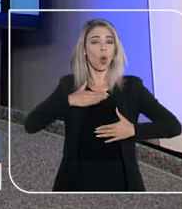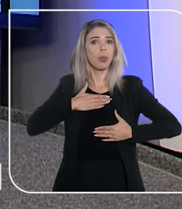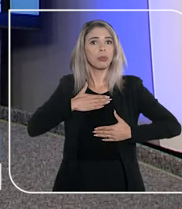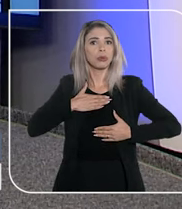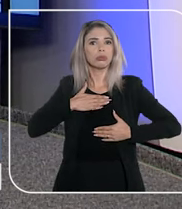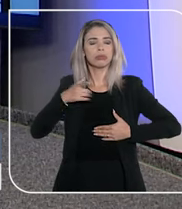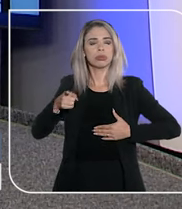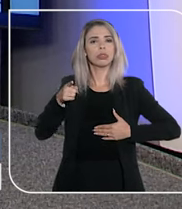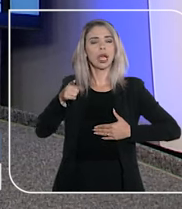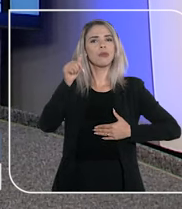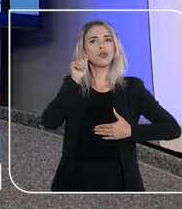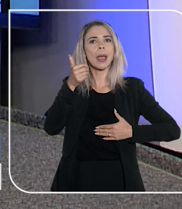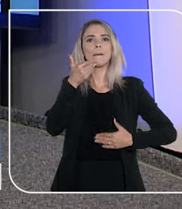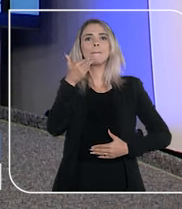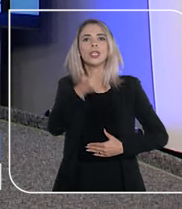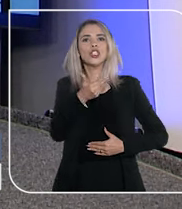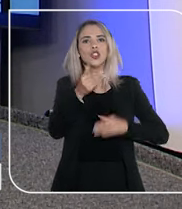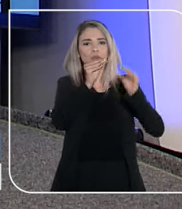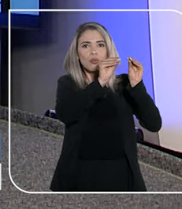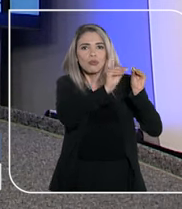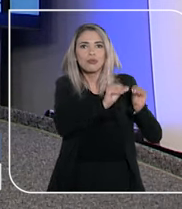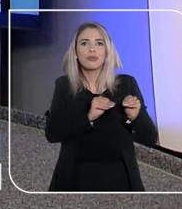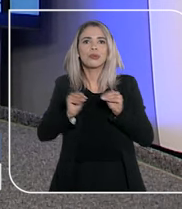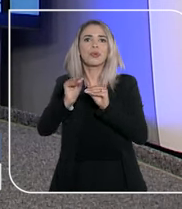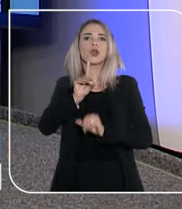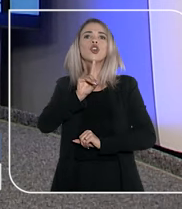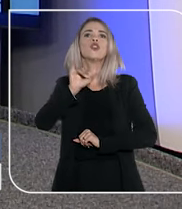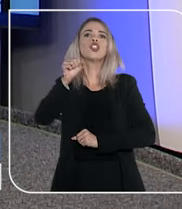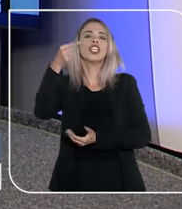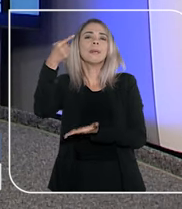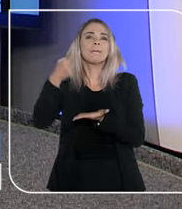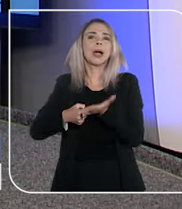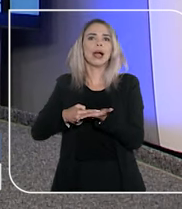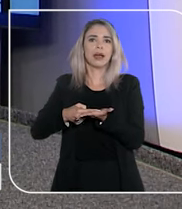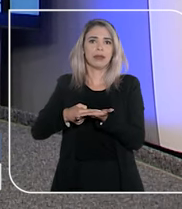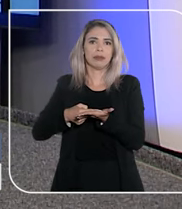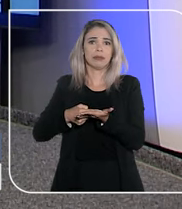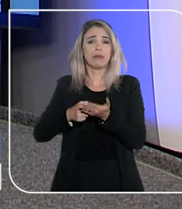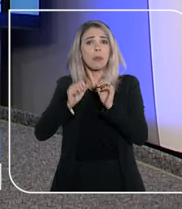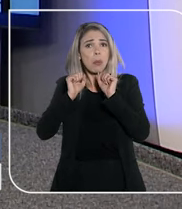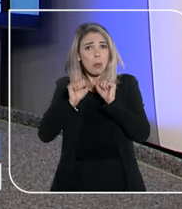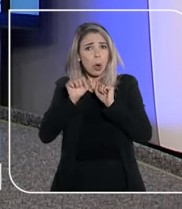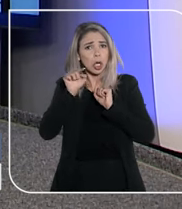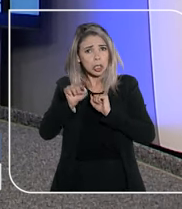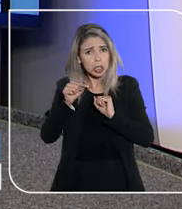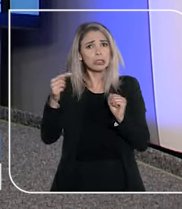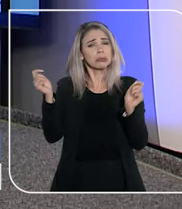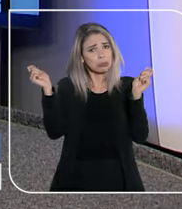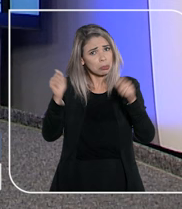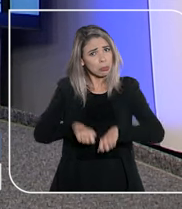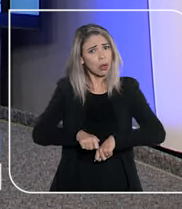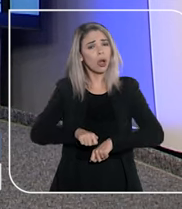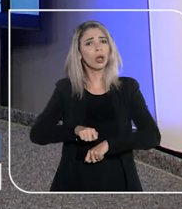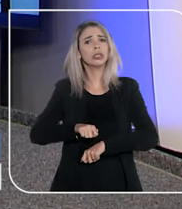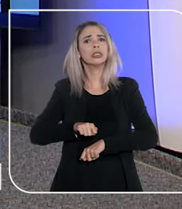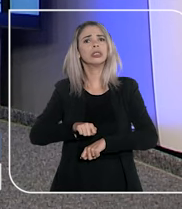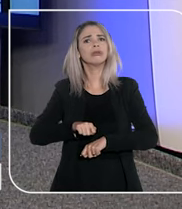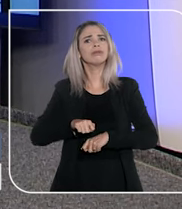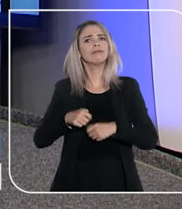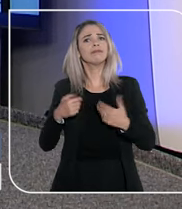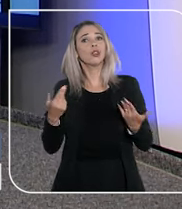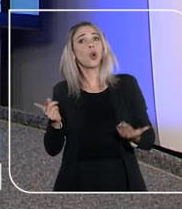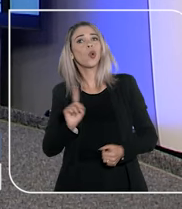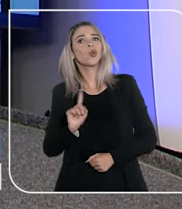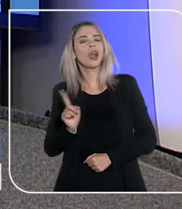estas requereram a mudança de data. Eu gostaria de saber se isso realmente é possível. O que acontece